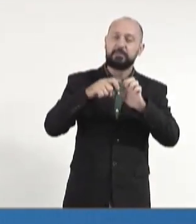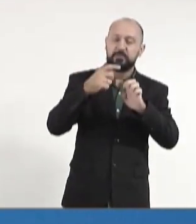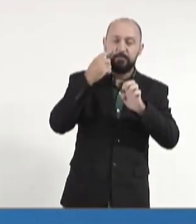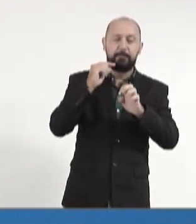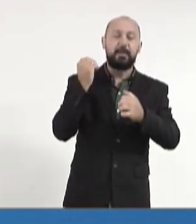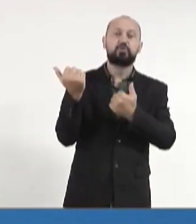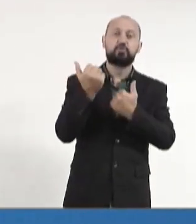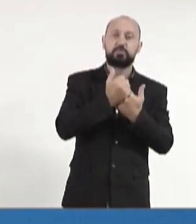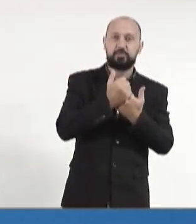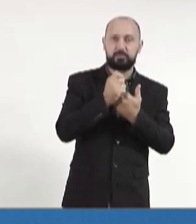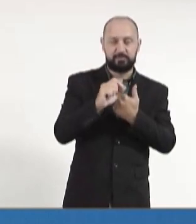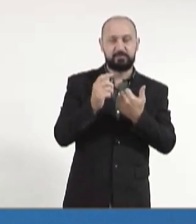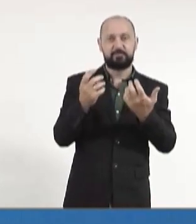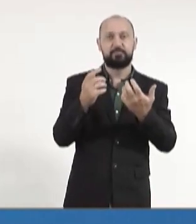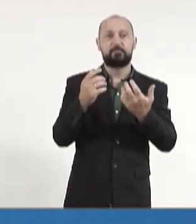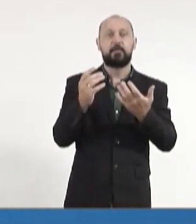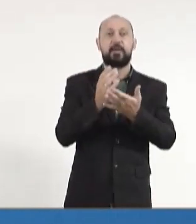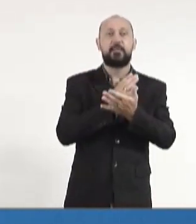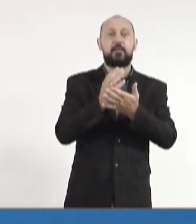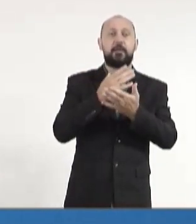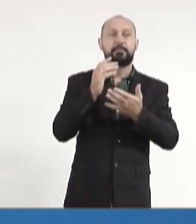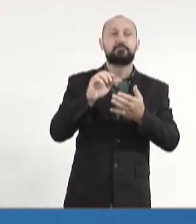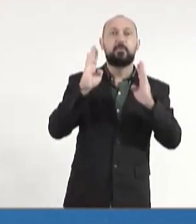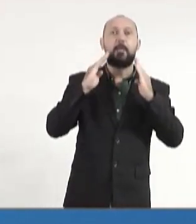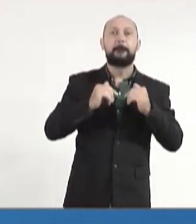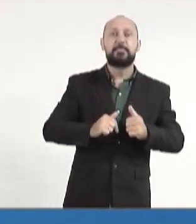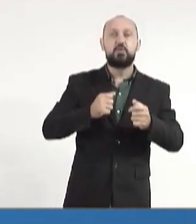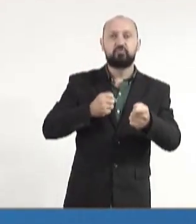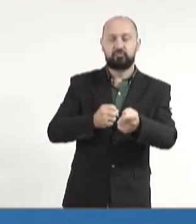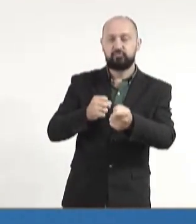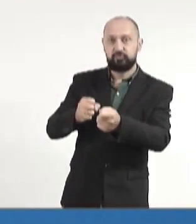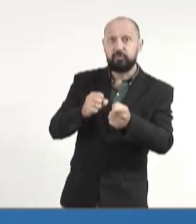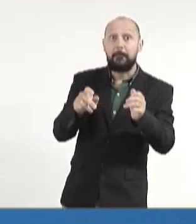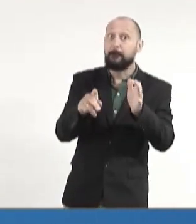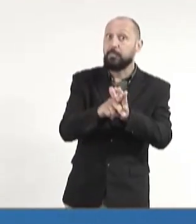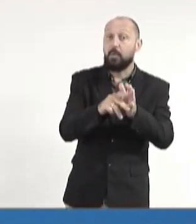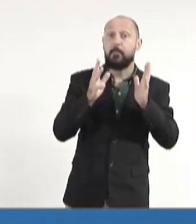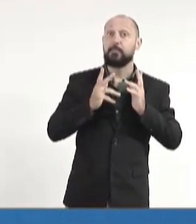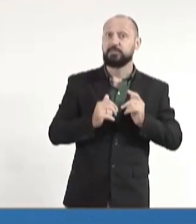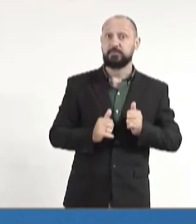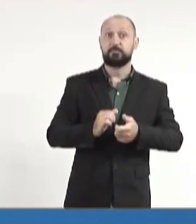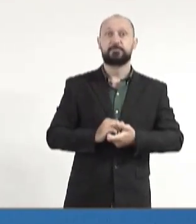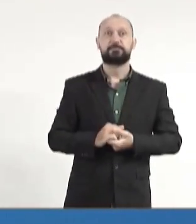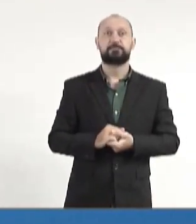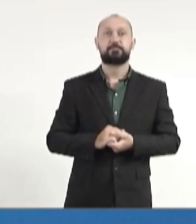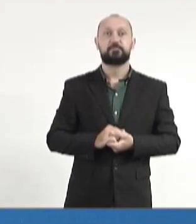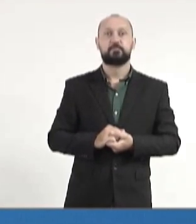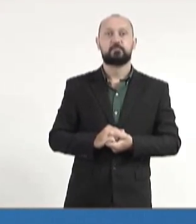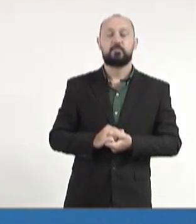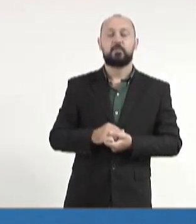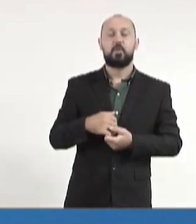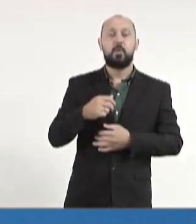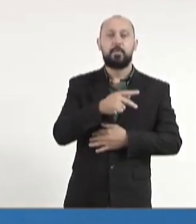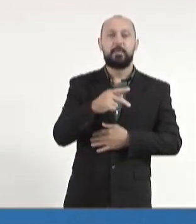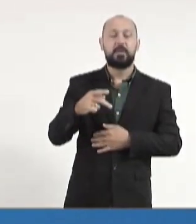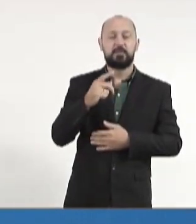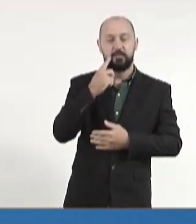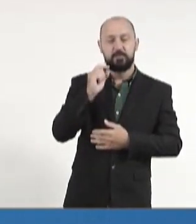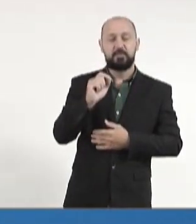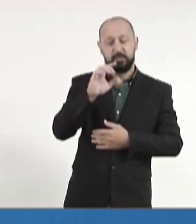altamente tóxicos e perigosos e então mapeá-los, fazer um programa envolvendo a Embrapa, as universidades,